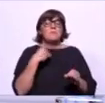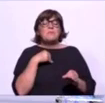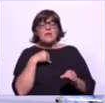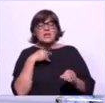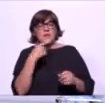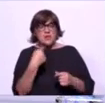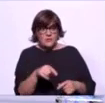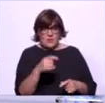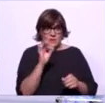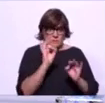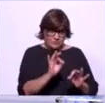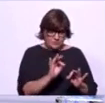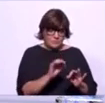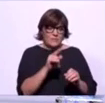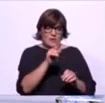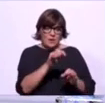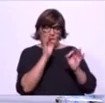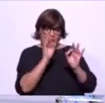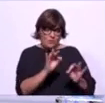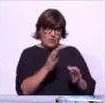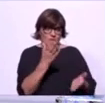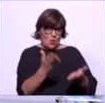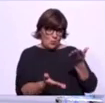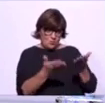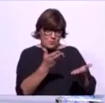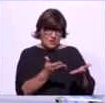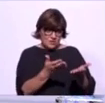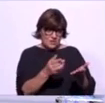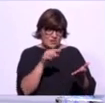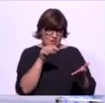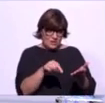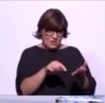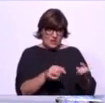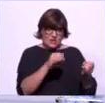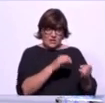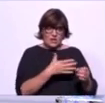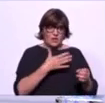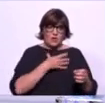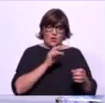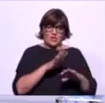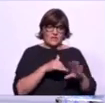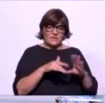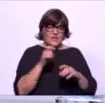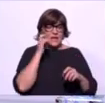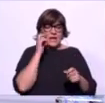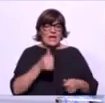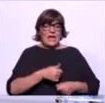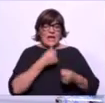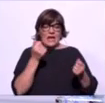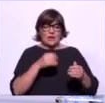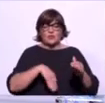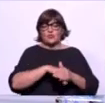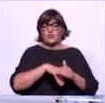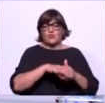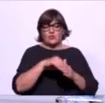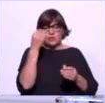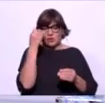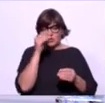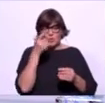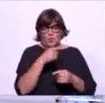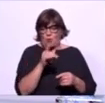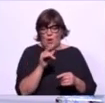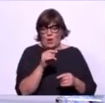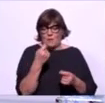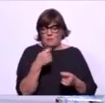eles fossem para isso e que esse fosse a tal comparação, que daqui deste lado não se gosta de fazer, porque quem ganha são os jogadores e o treinador,